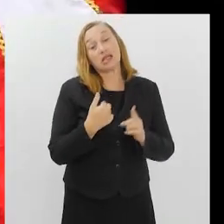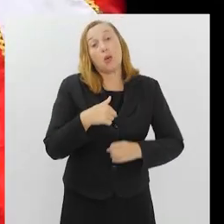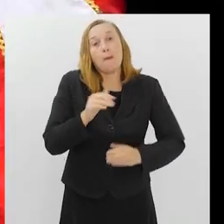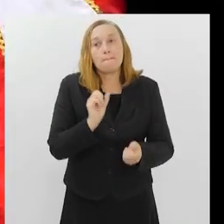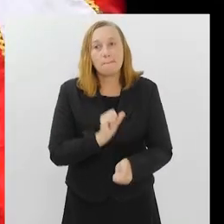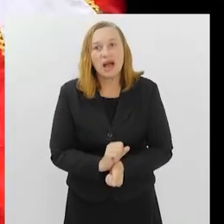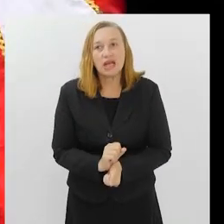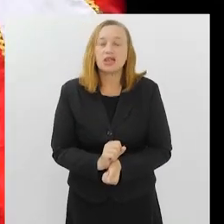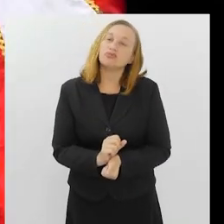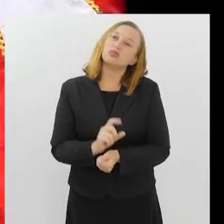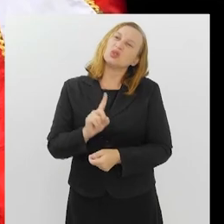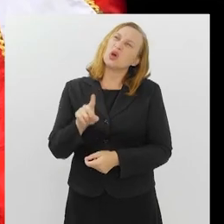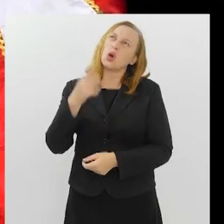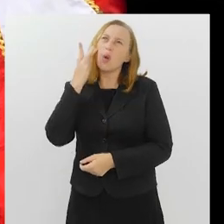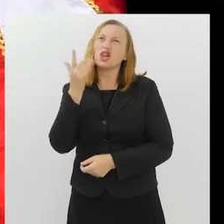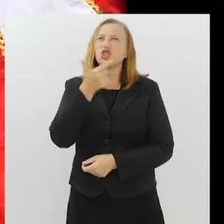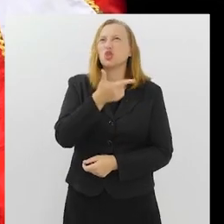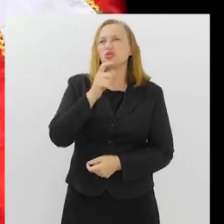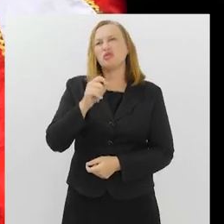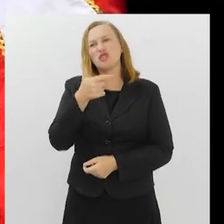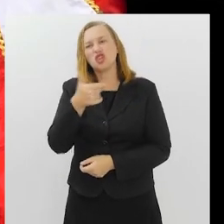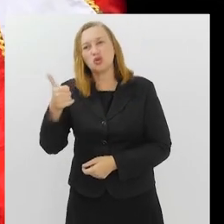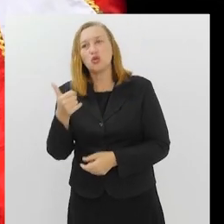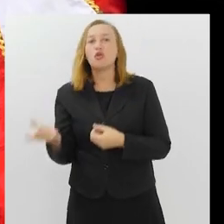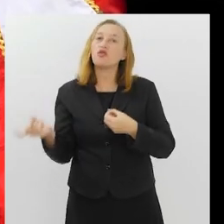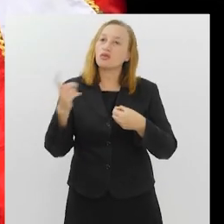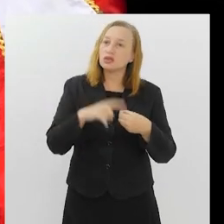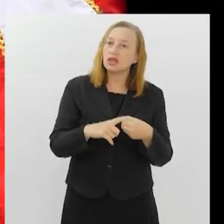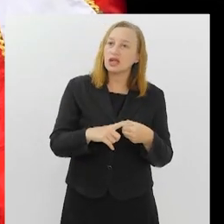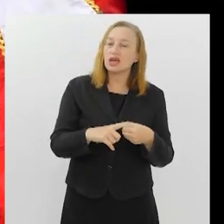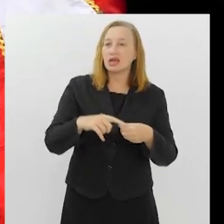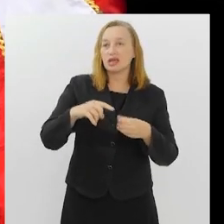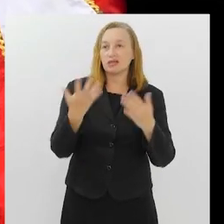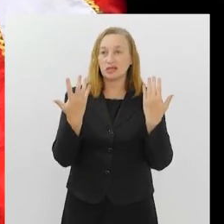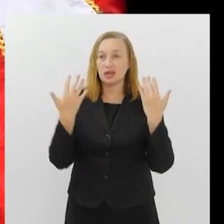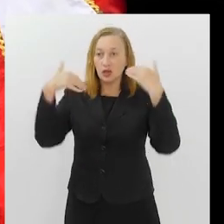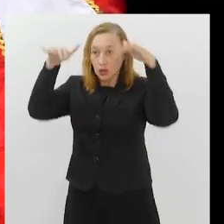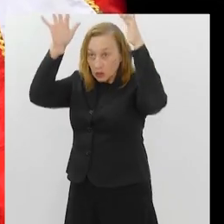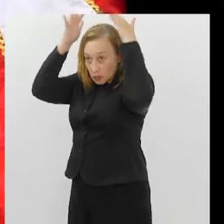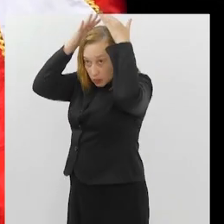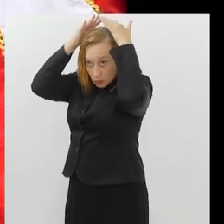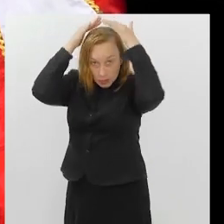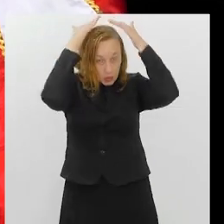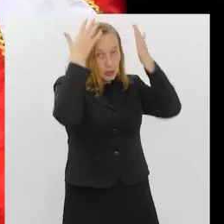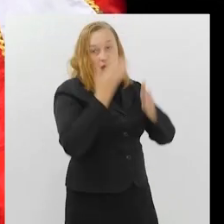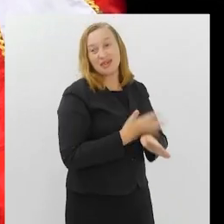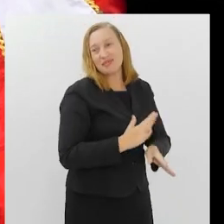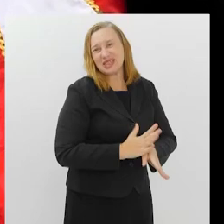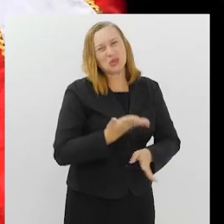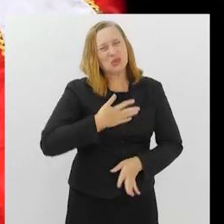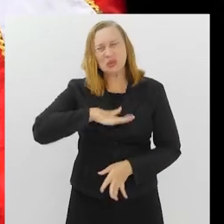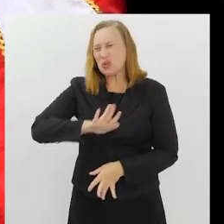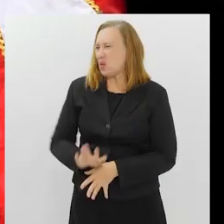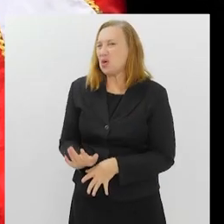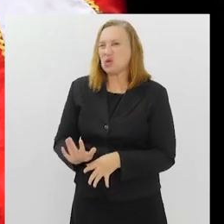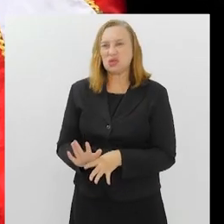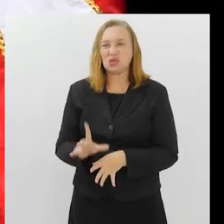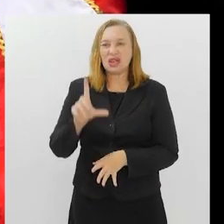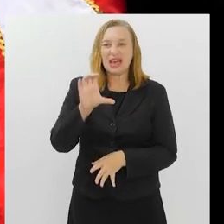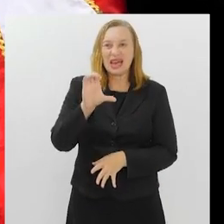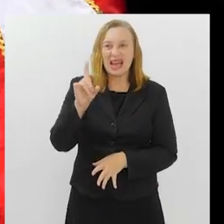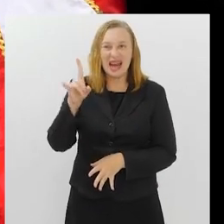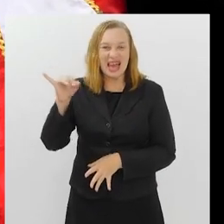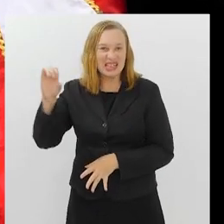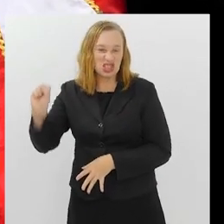Mas eu parei. Depois de um tempo, acho que em 2021, voltei a fazer aula de balé. Só que eu confesso que eu não gosto muito de balé. Eu não gosto muito de uma